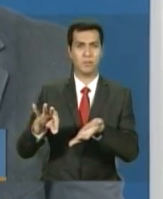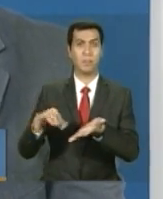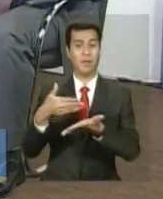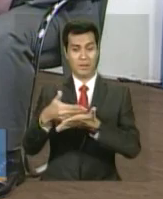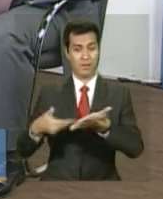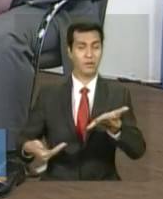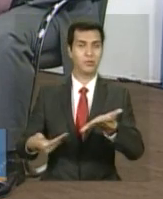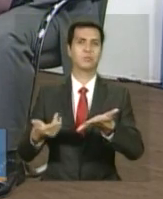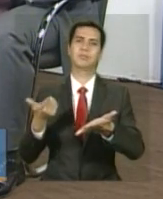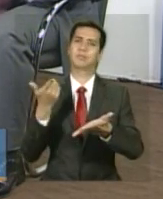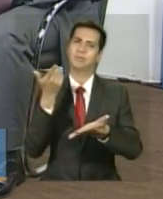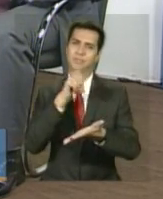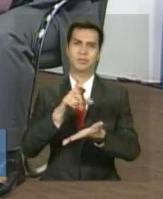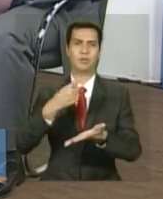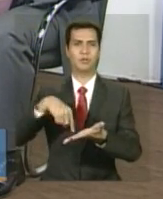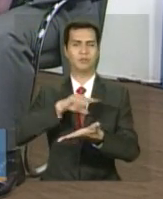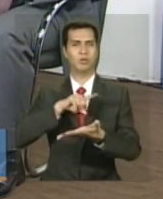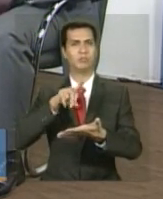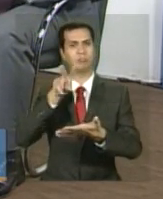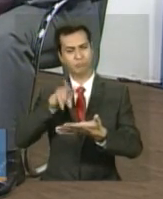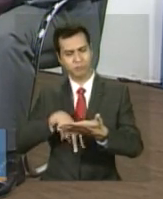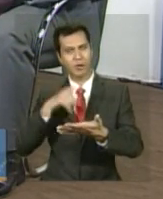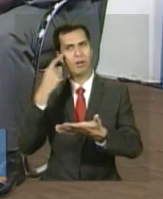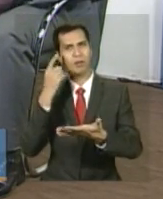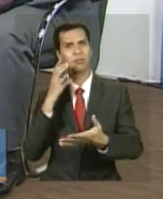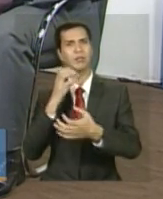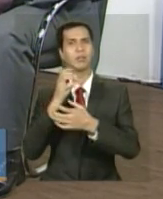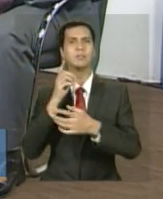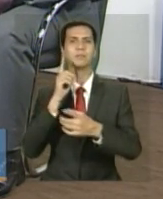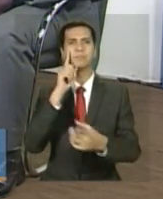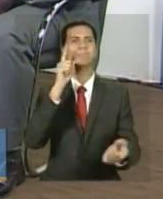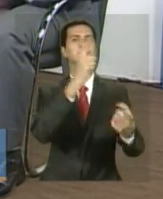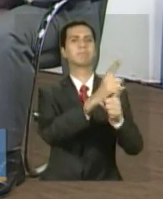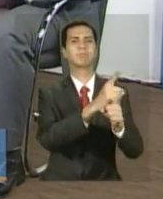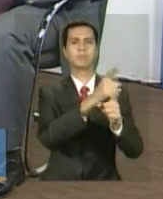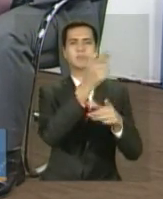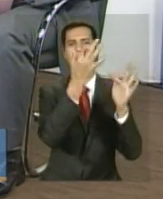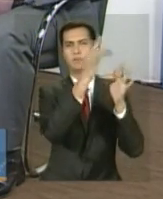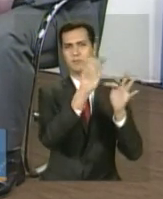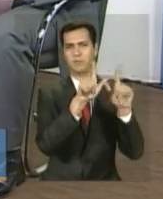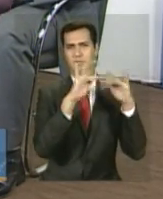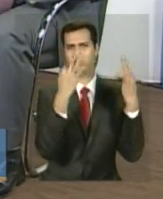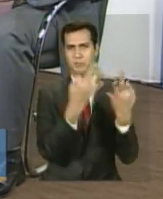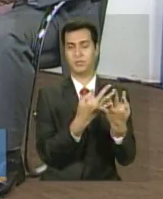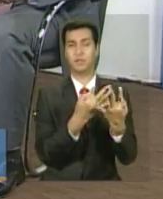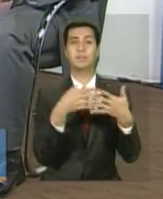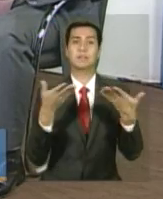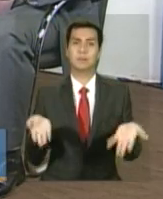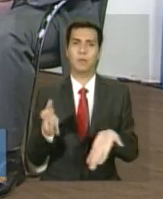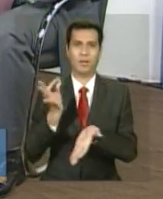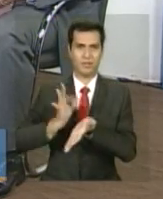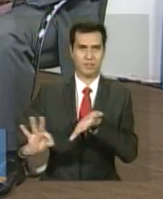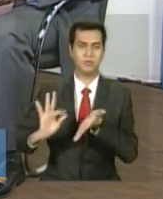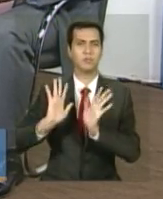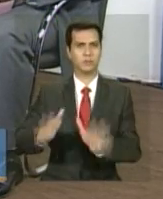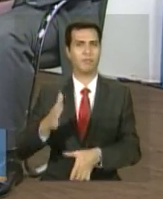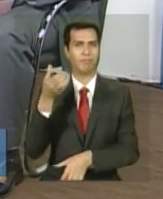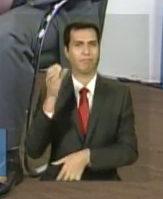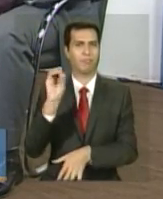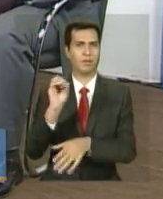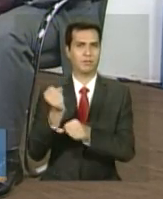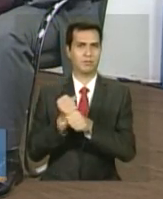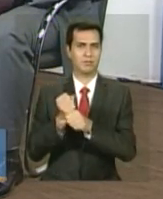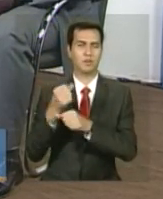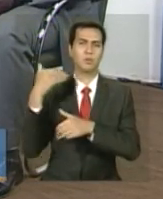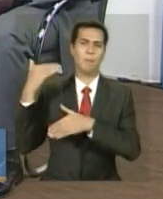não seria possível estabelecer como meta eh a superação da extrema pobreza é um cadastro que foi construído nos últimos 10 anos ele faz 10 anos